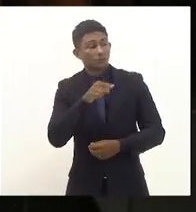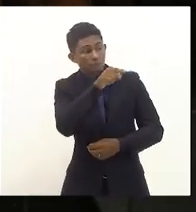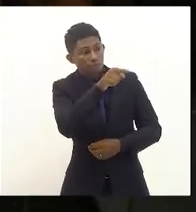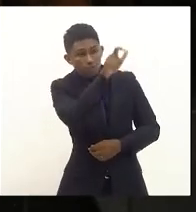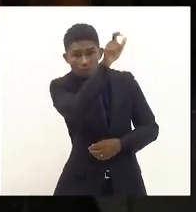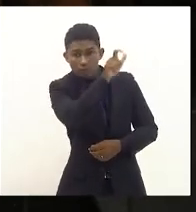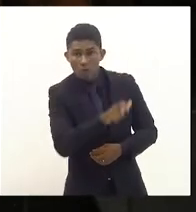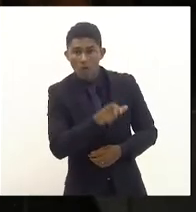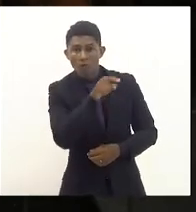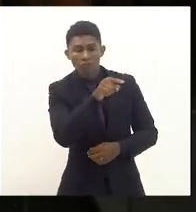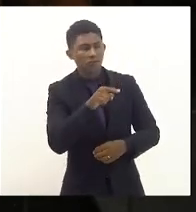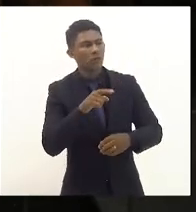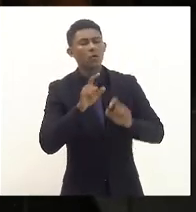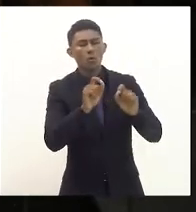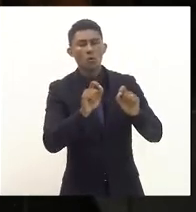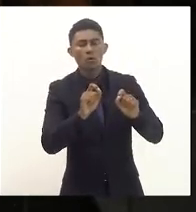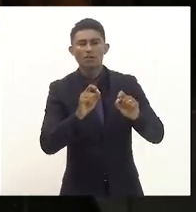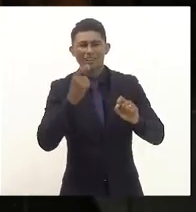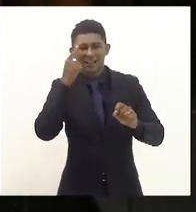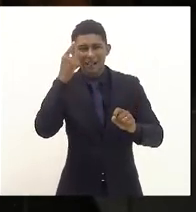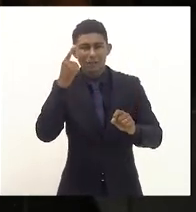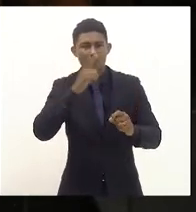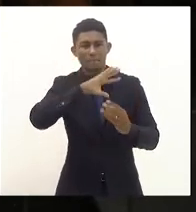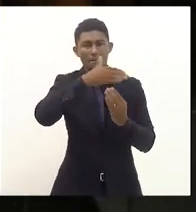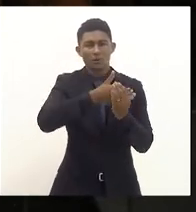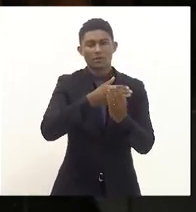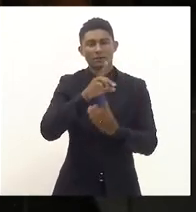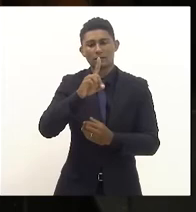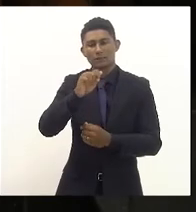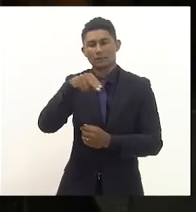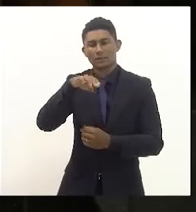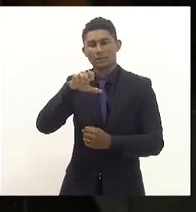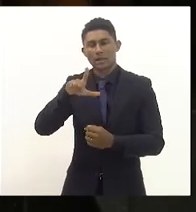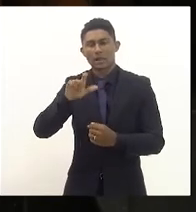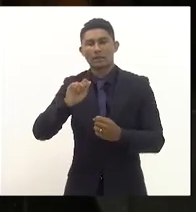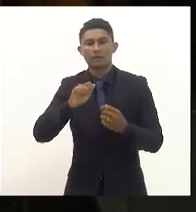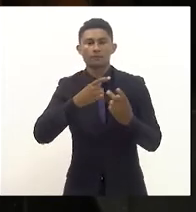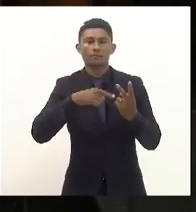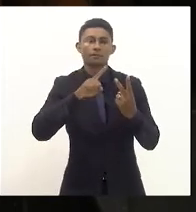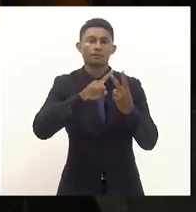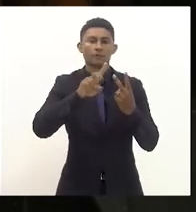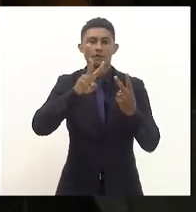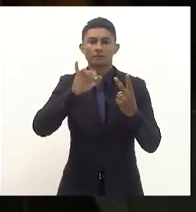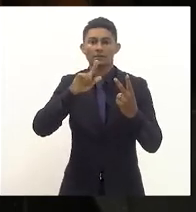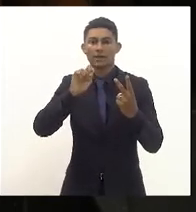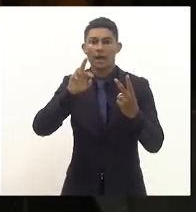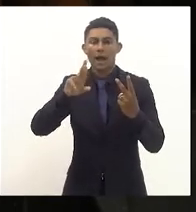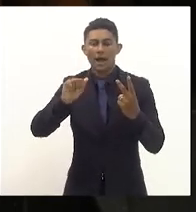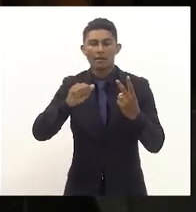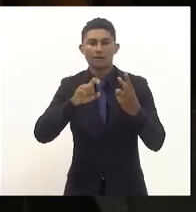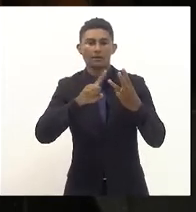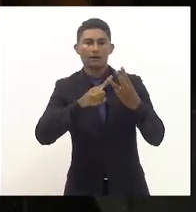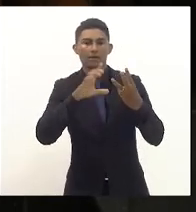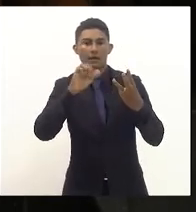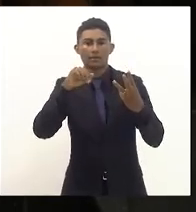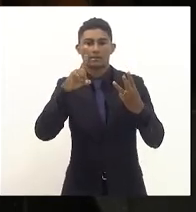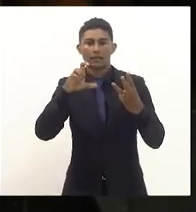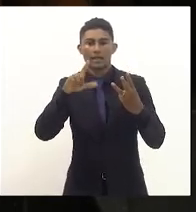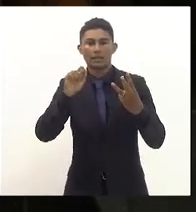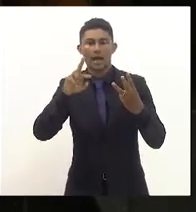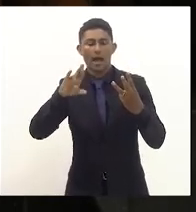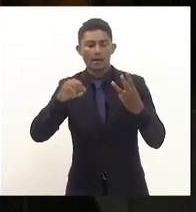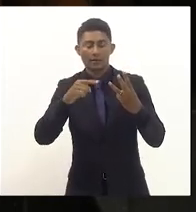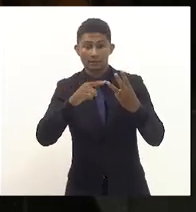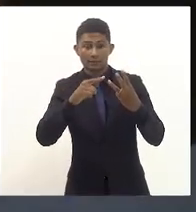excelência tu ou simplesmente nos processos de Daniela Perez Ligar geral e Candelária no o júri